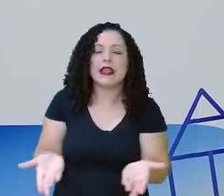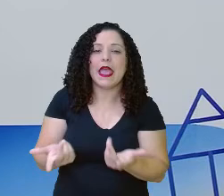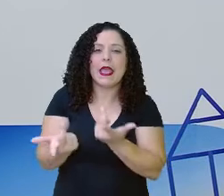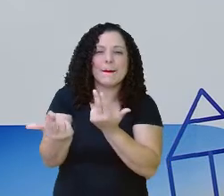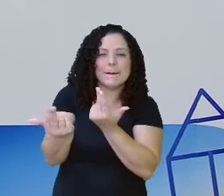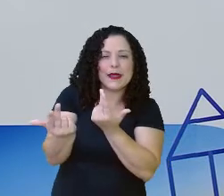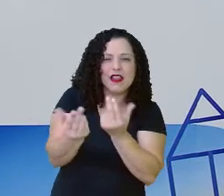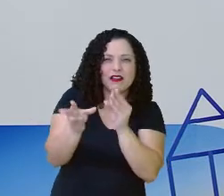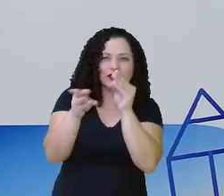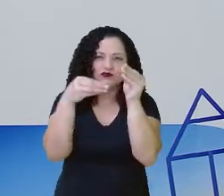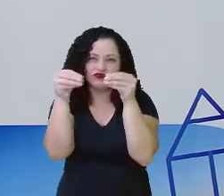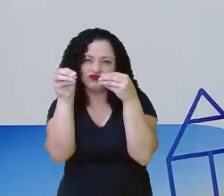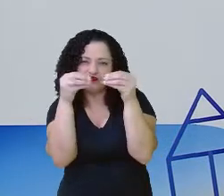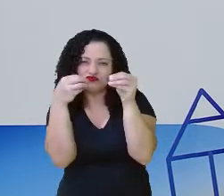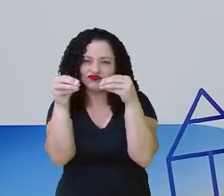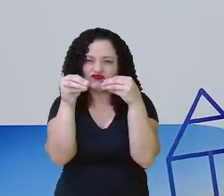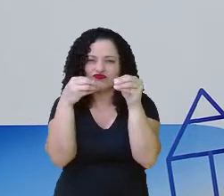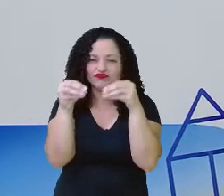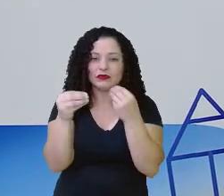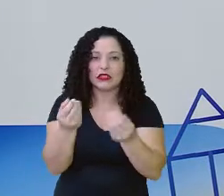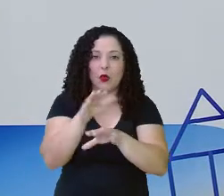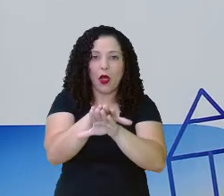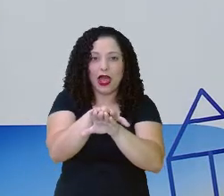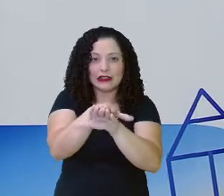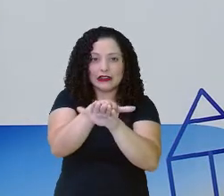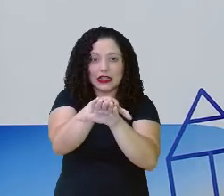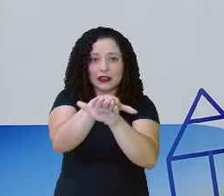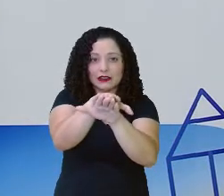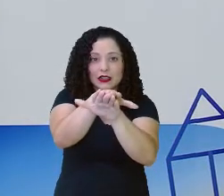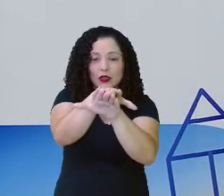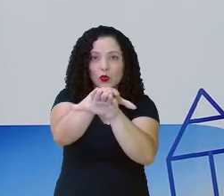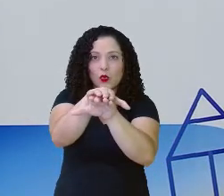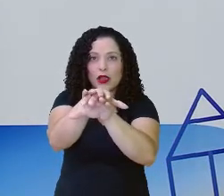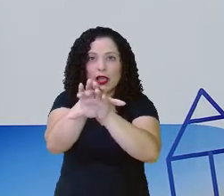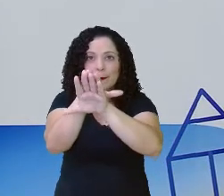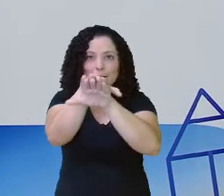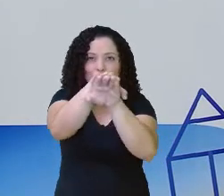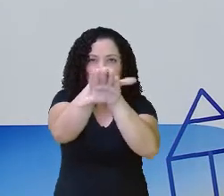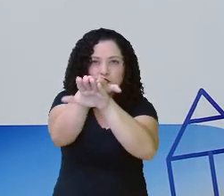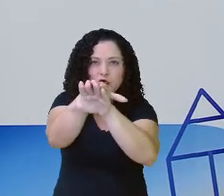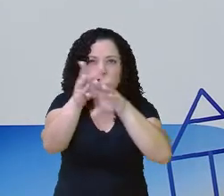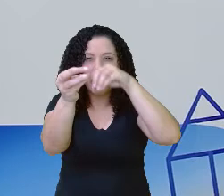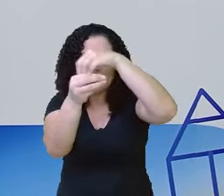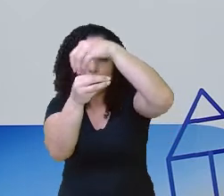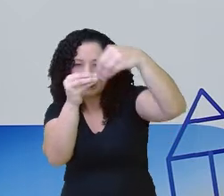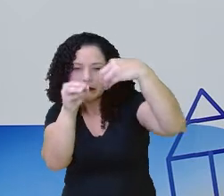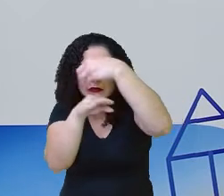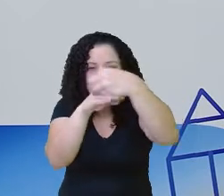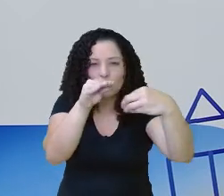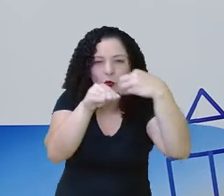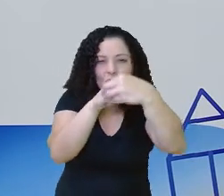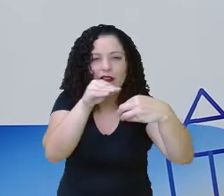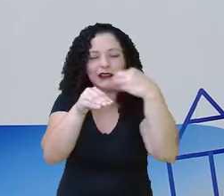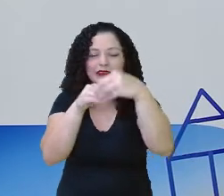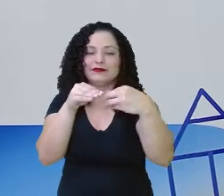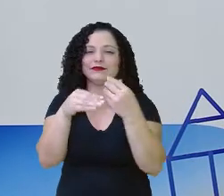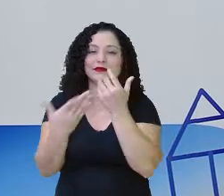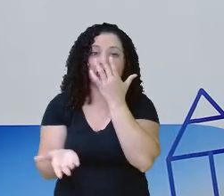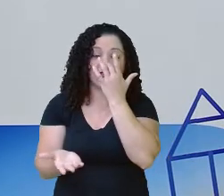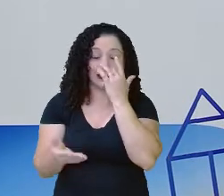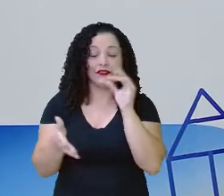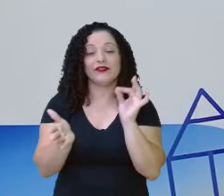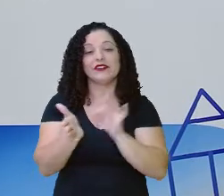parecido o aspecto, a tartaruga acaba consumindo, tentando comer a sacola plástica. E aí, claro,